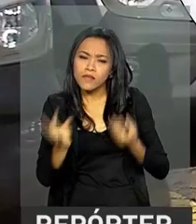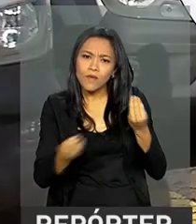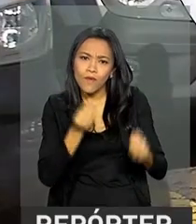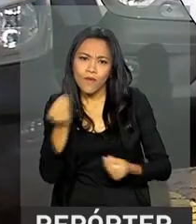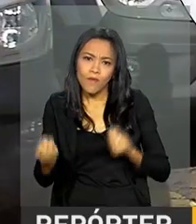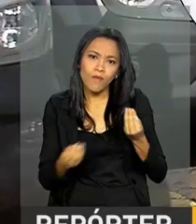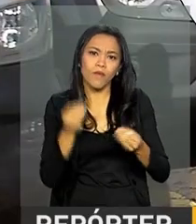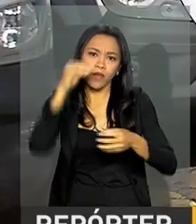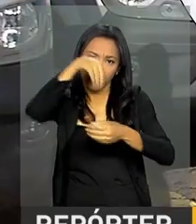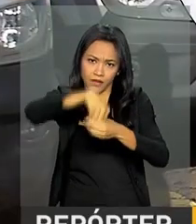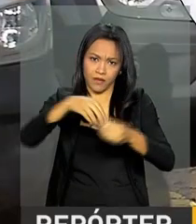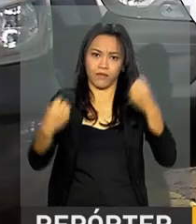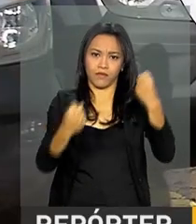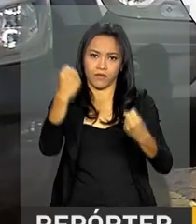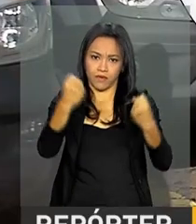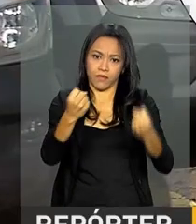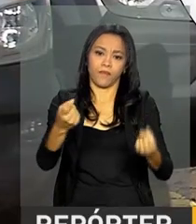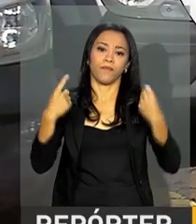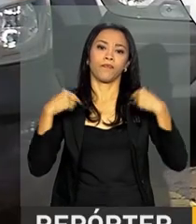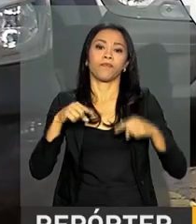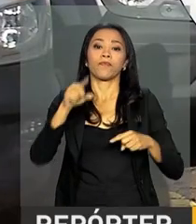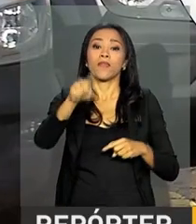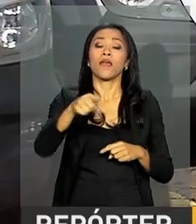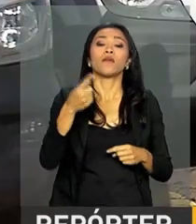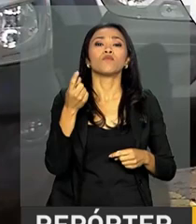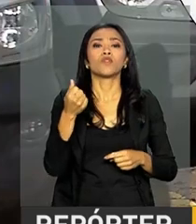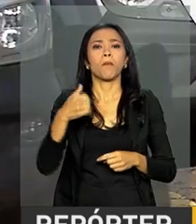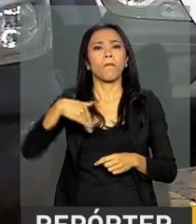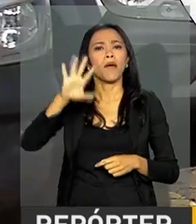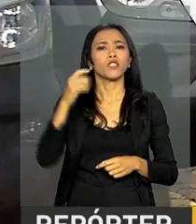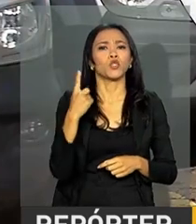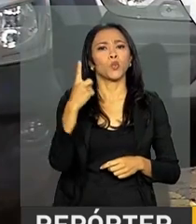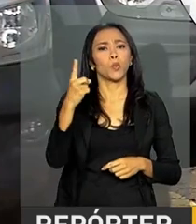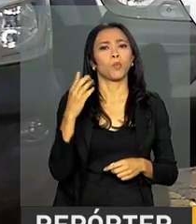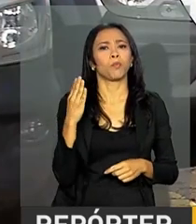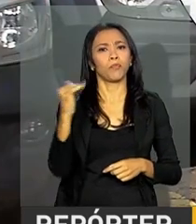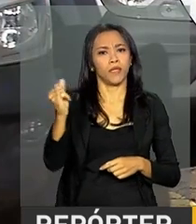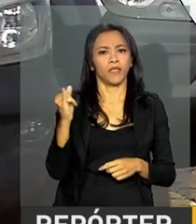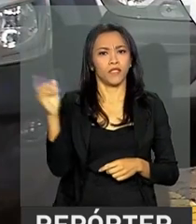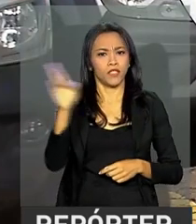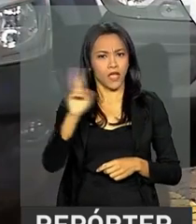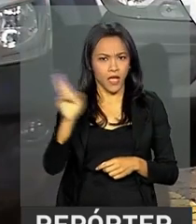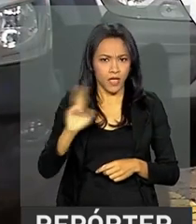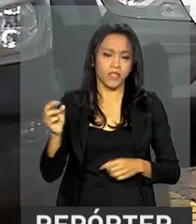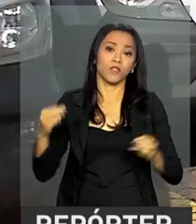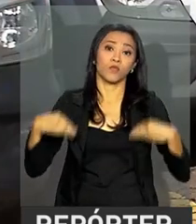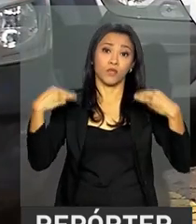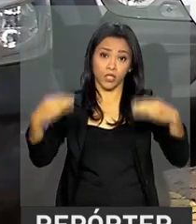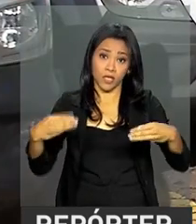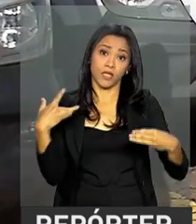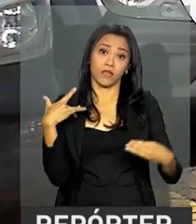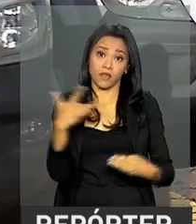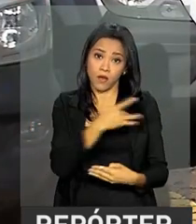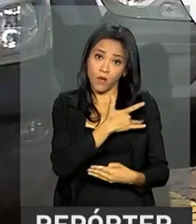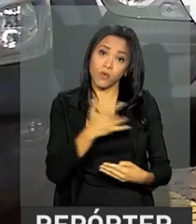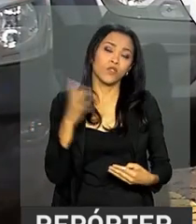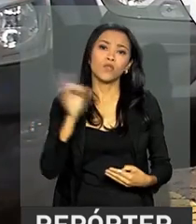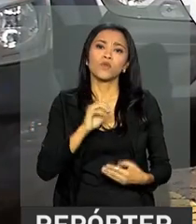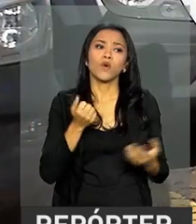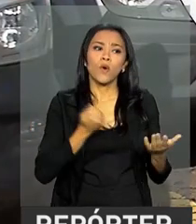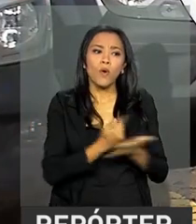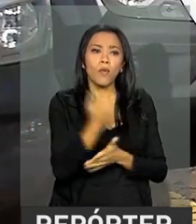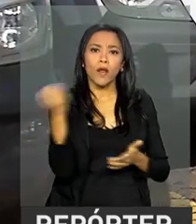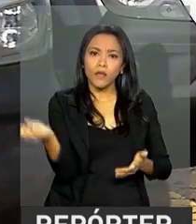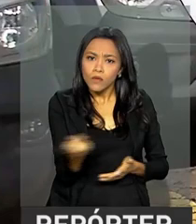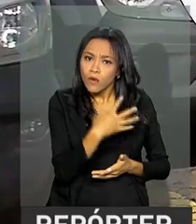recursos para a renovação da frota o samu vem de uma verba de mais de 1 bilhão de reais do ministério da saúde destinados não só a compra de novos veículos